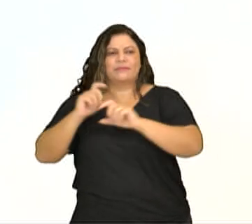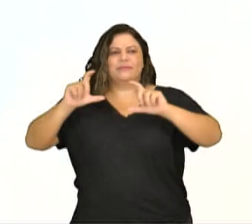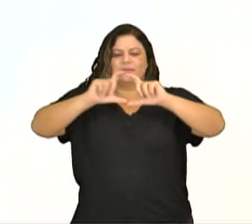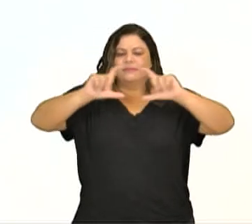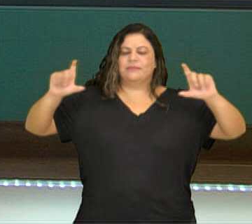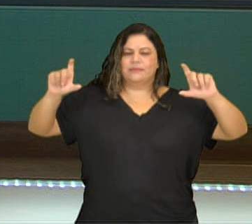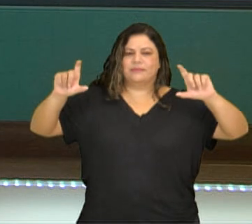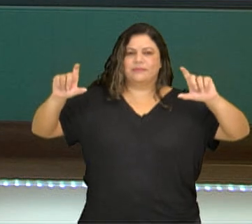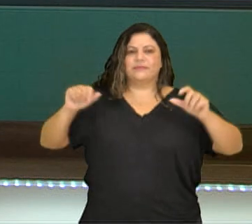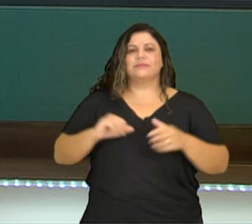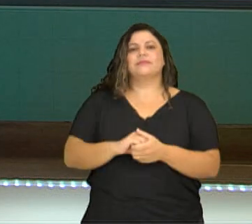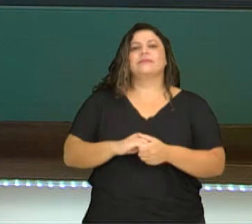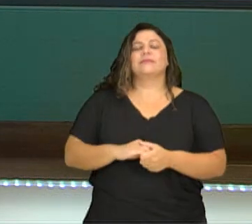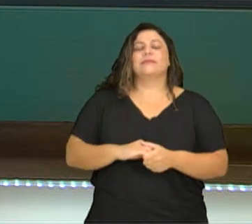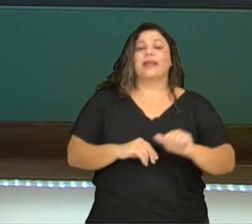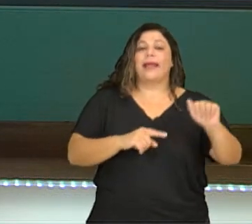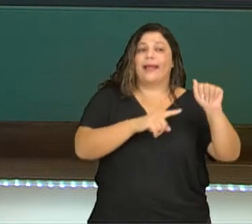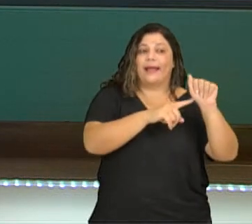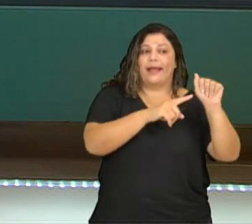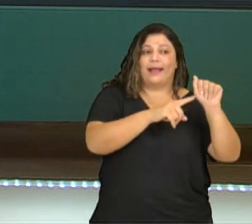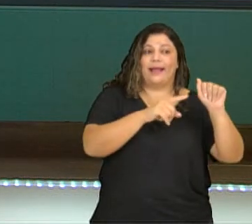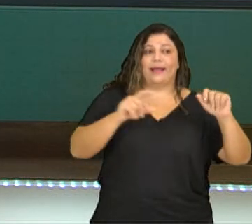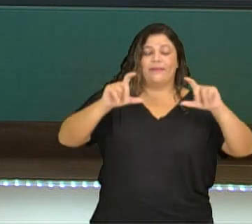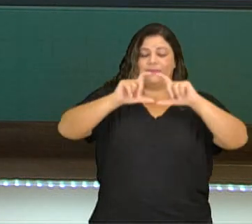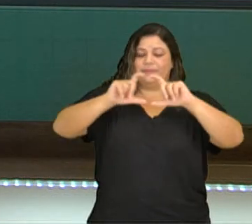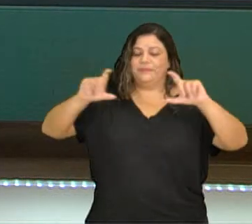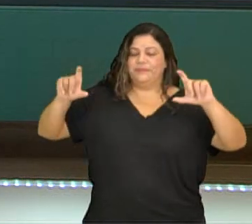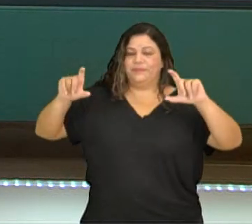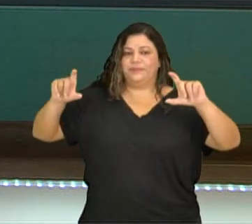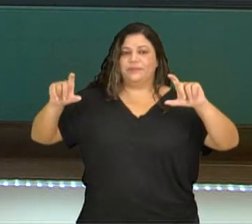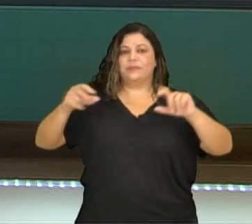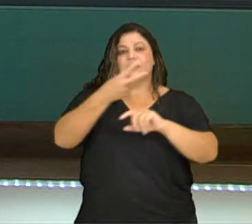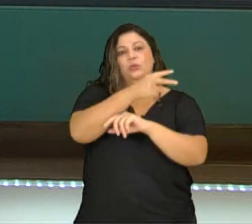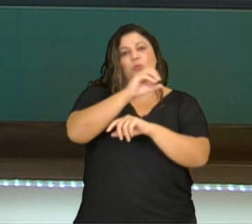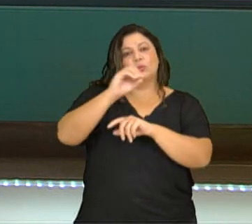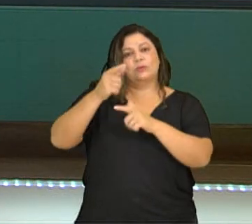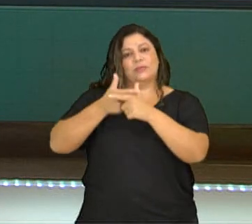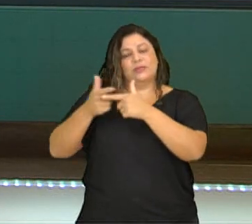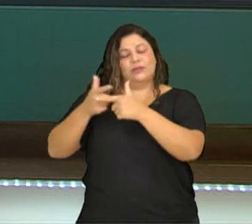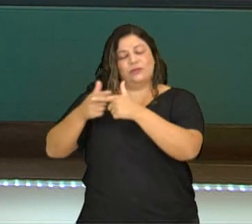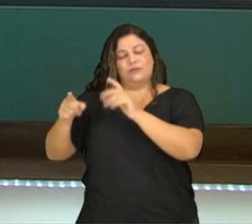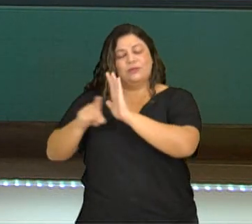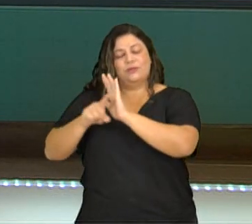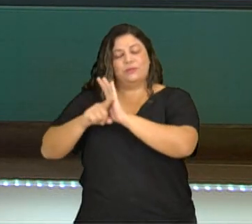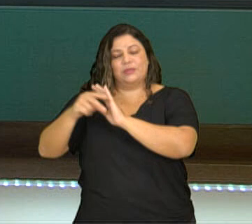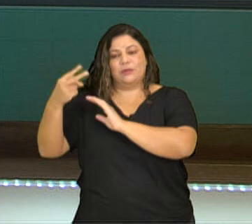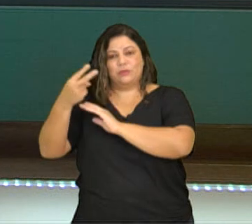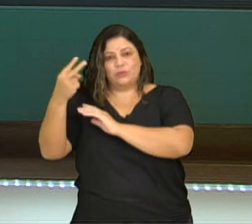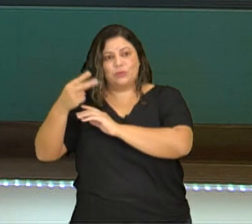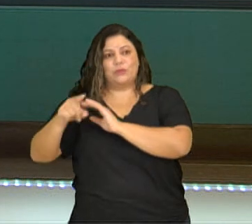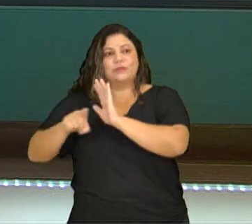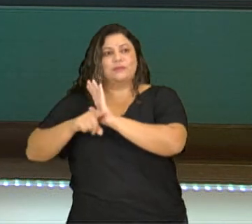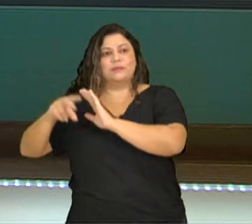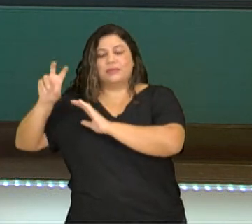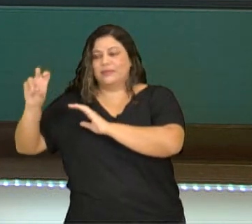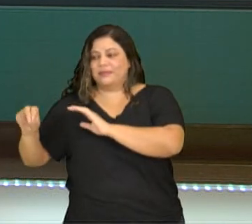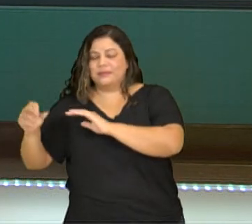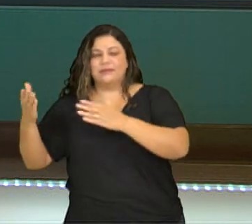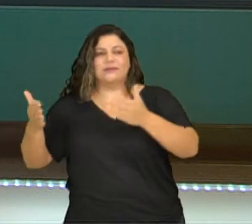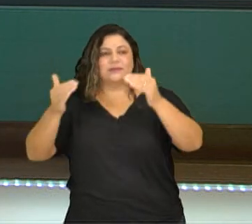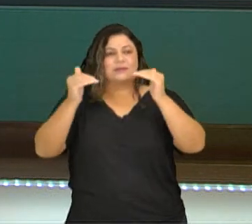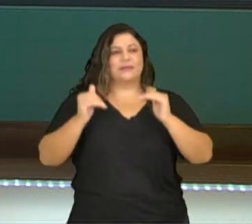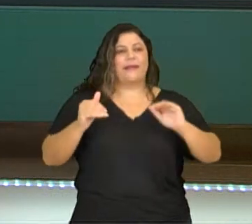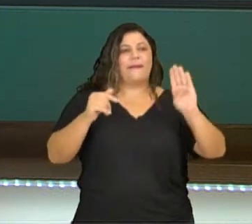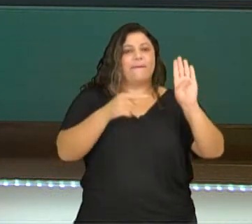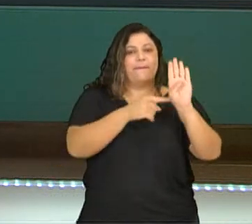expressões. Dupla A. A dupla A, a expressão é 200 dividido por menos 2, menos 50. Na